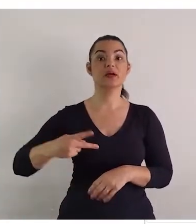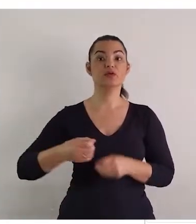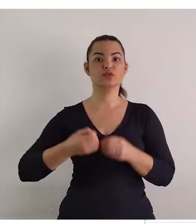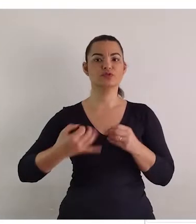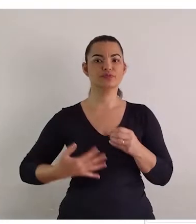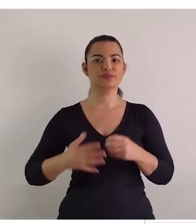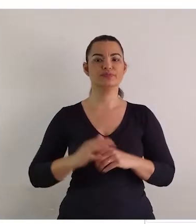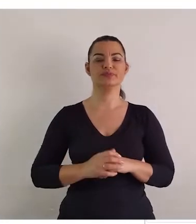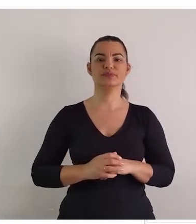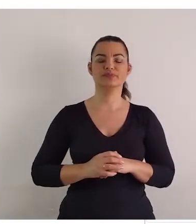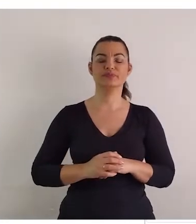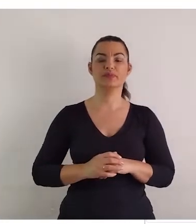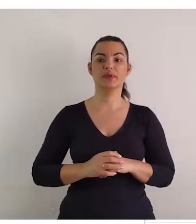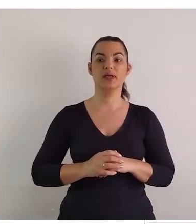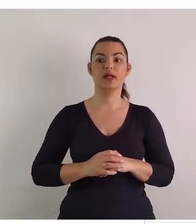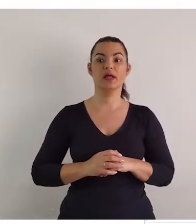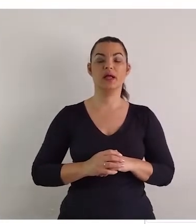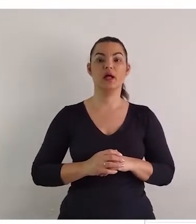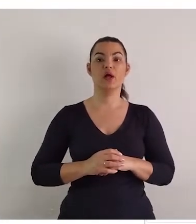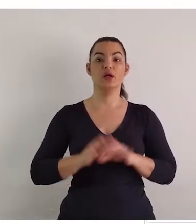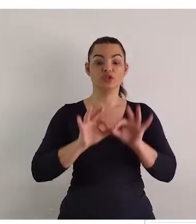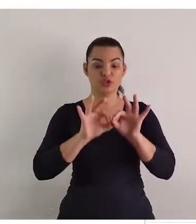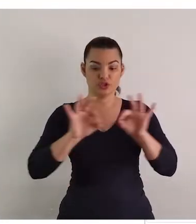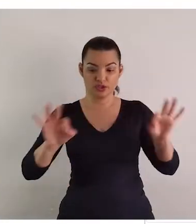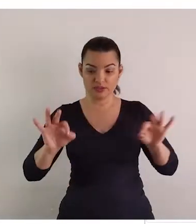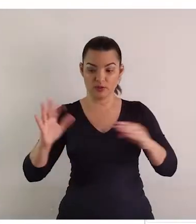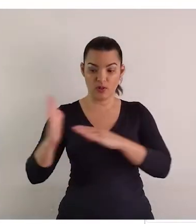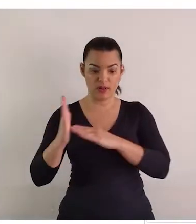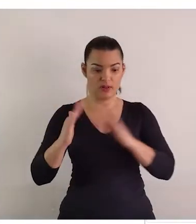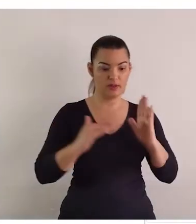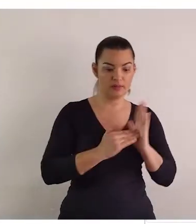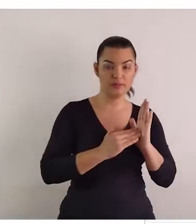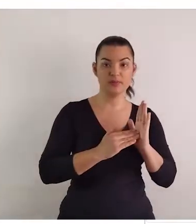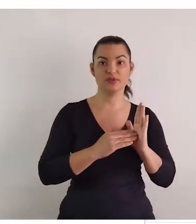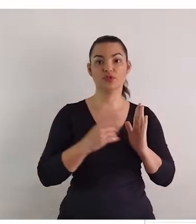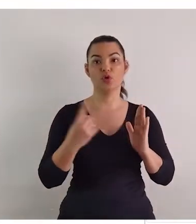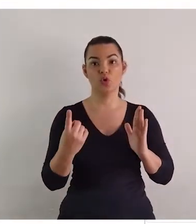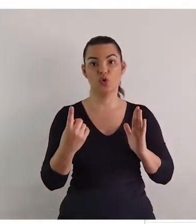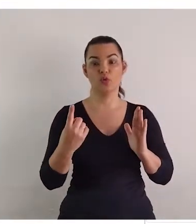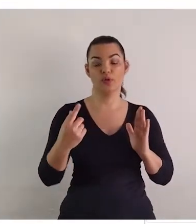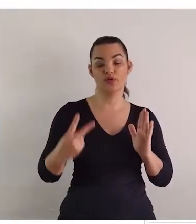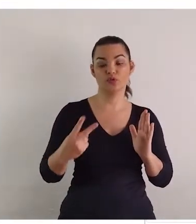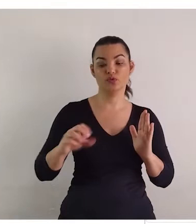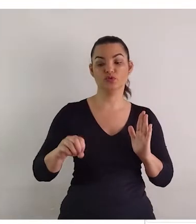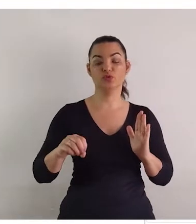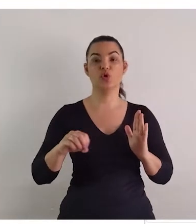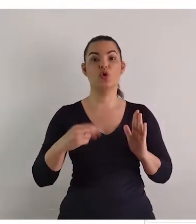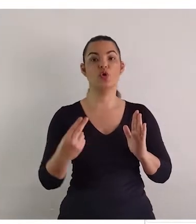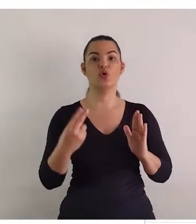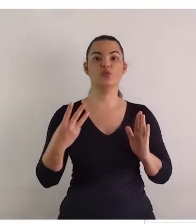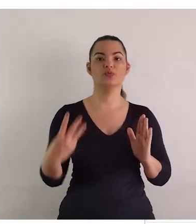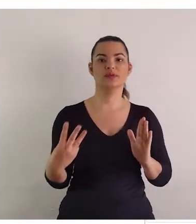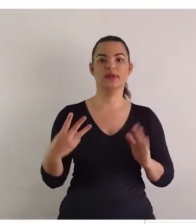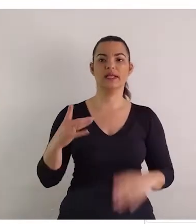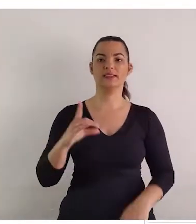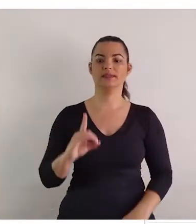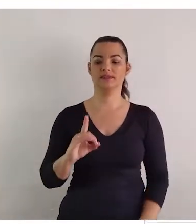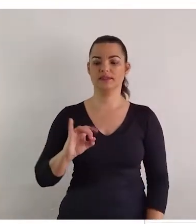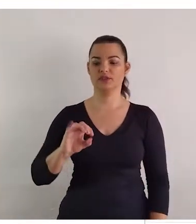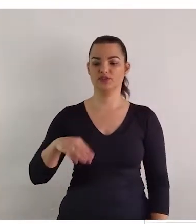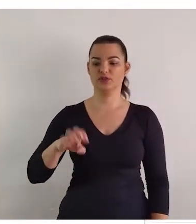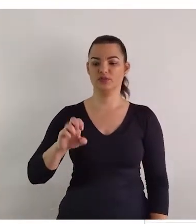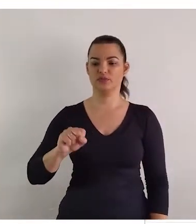definição. Uma extensão limitada em uma, duas ou três dimensões, considerando aí